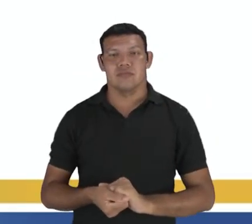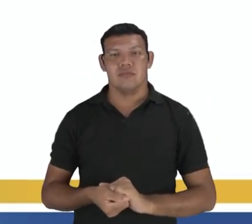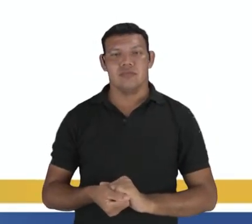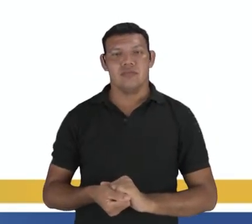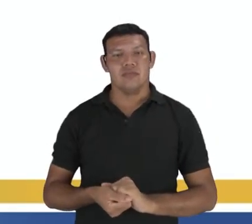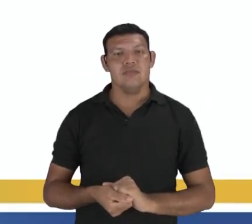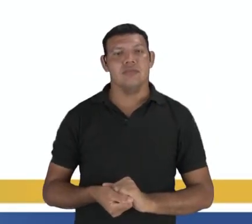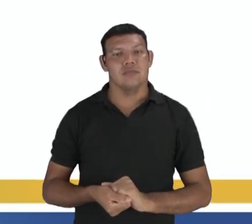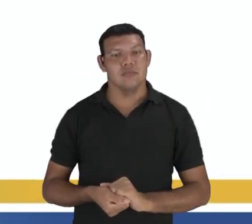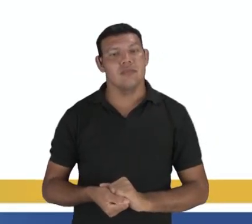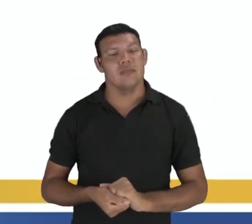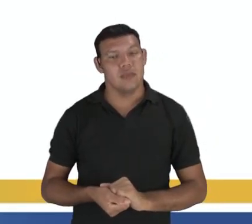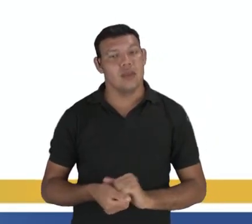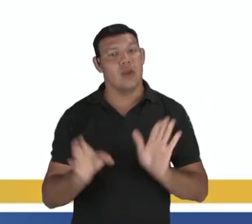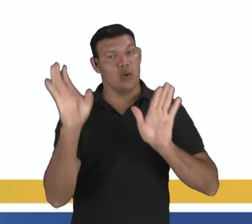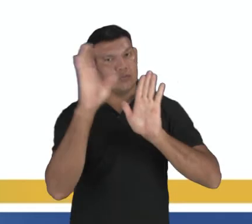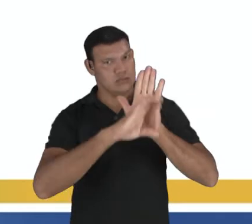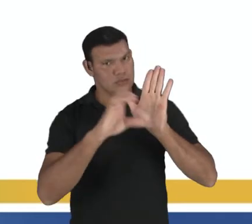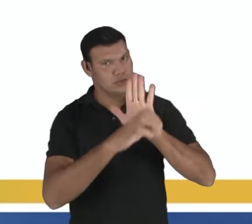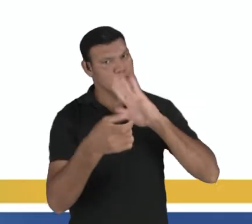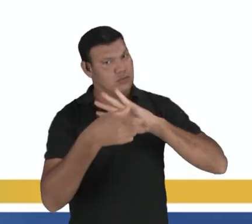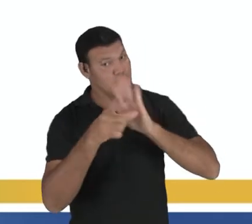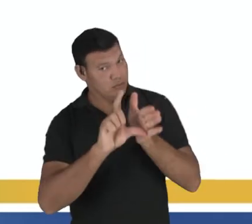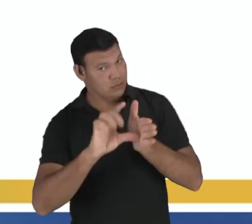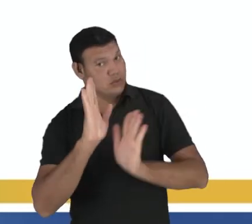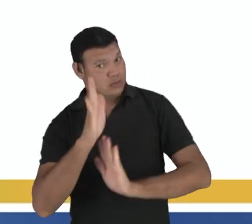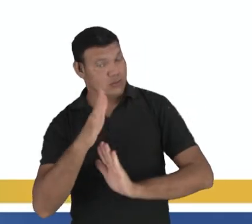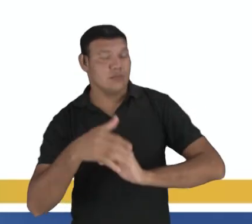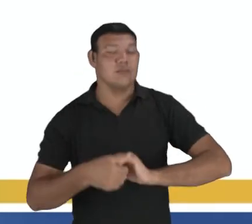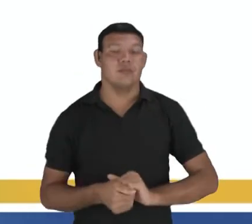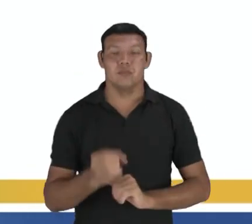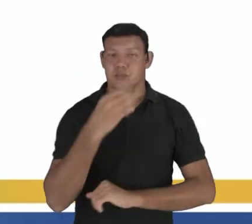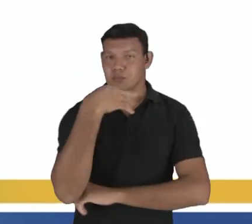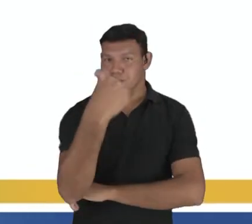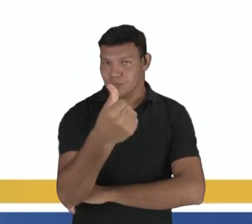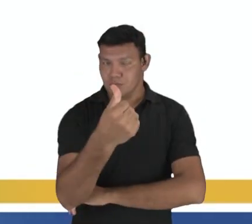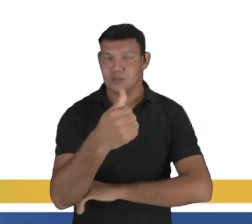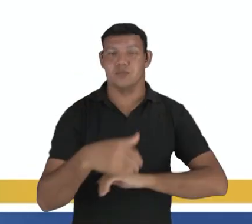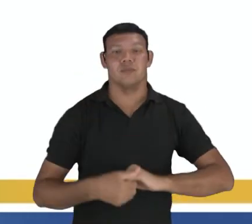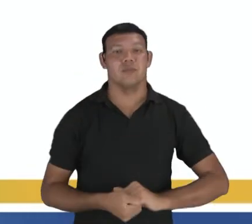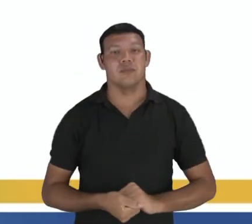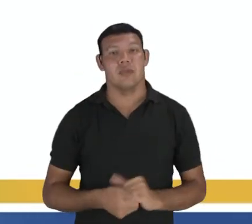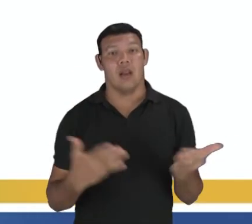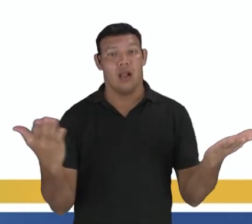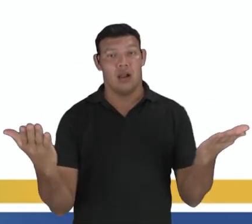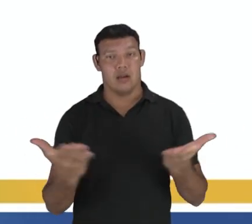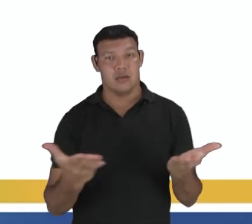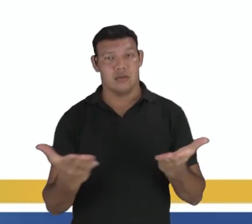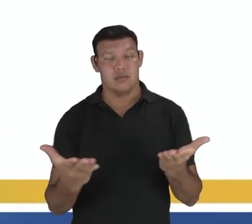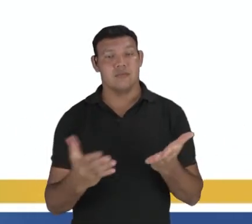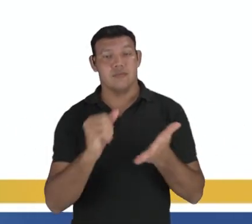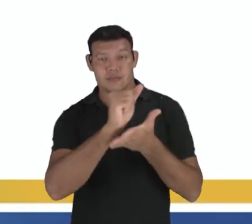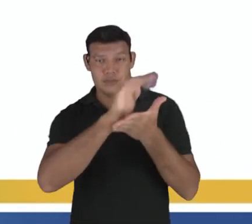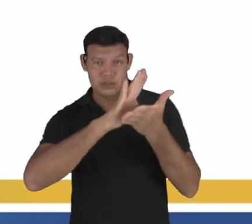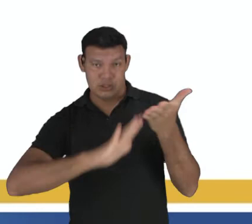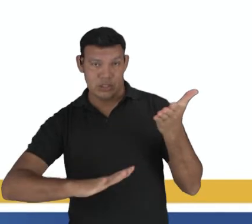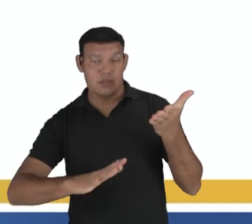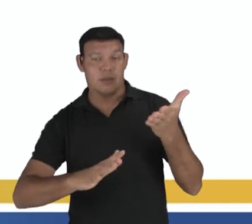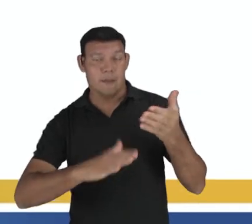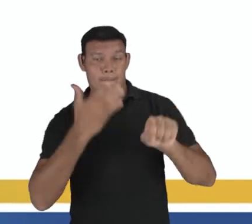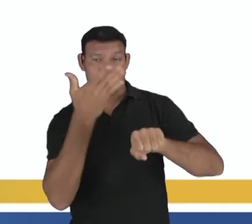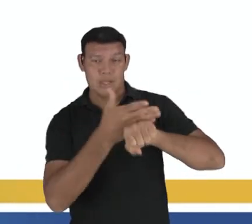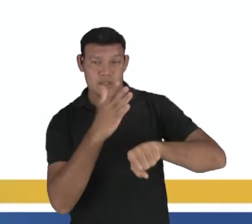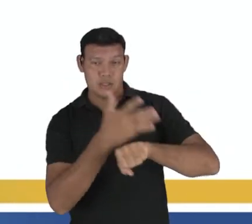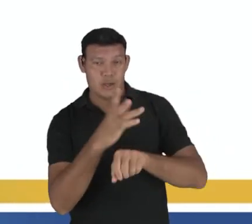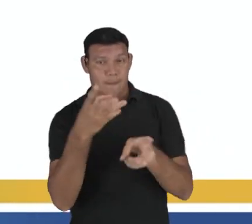crescer, conforme foi conceituado anteriormente. Tudo bem? Agora nós vamos exercitando para